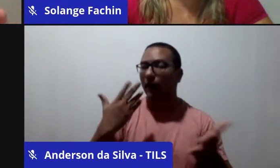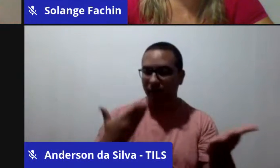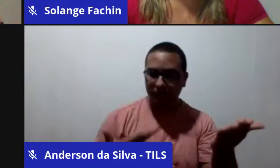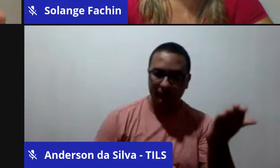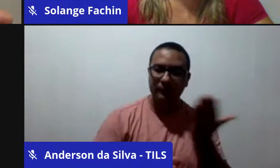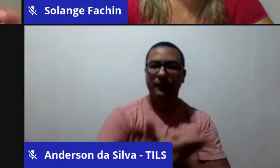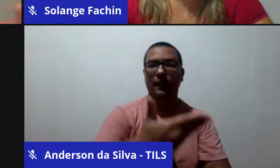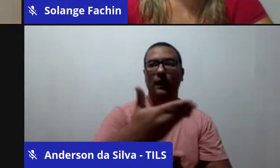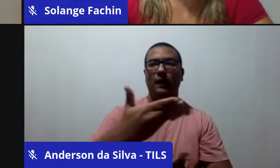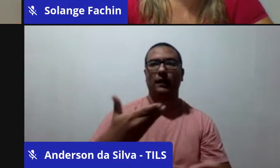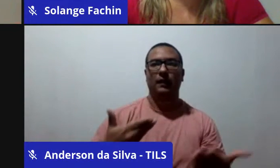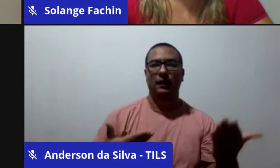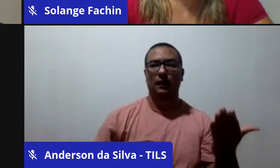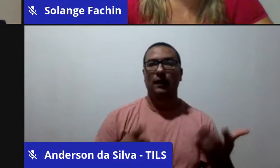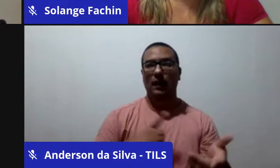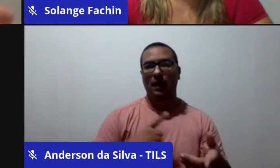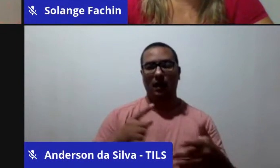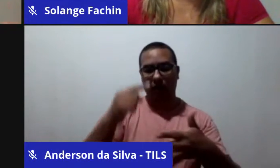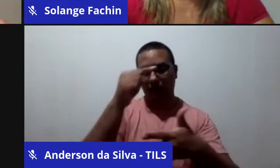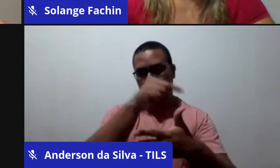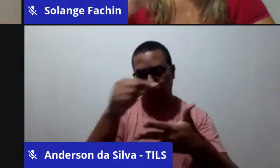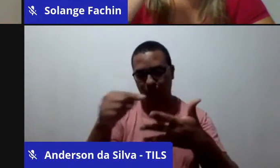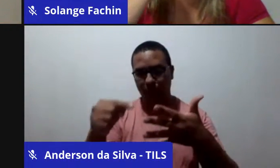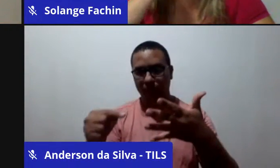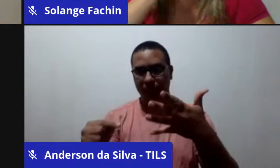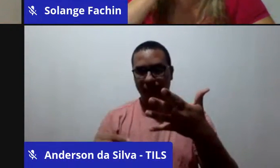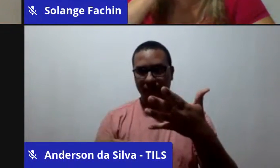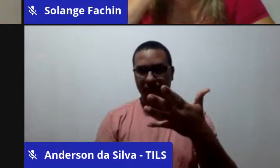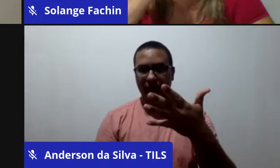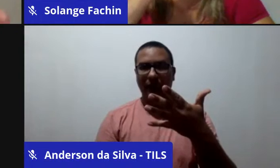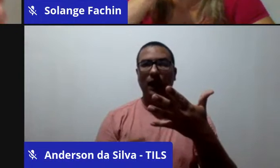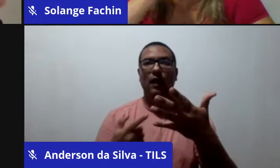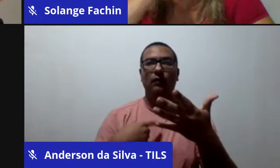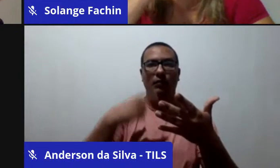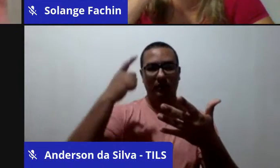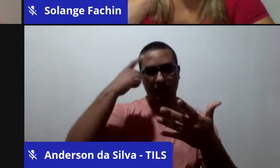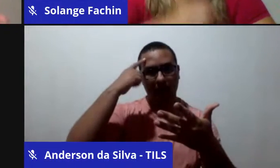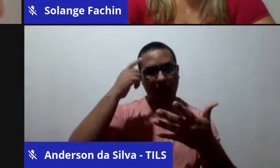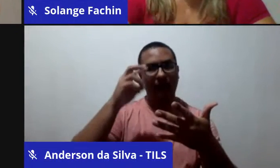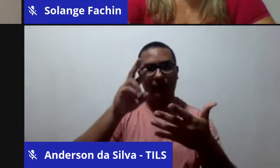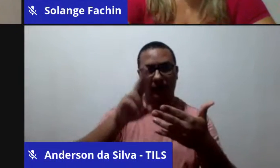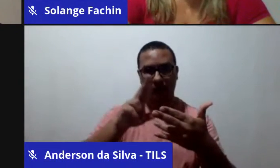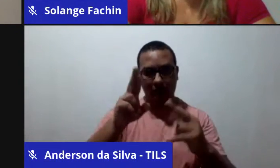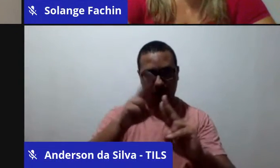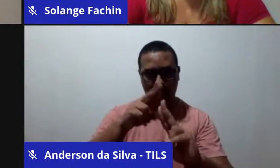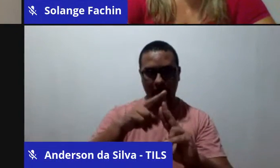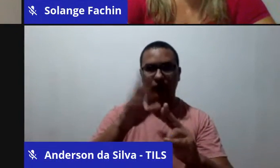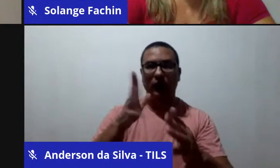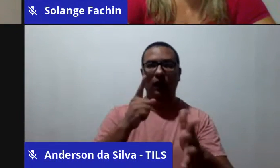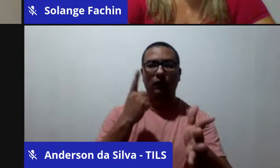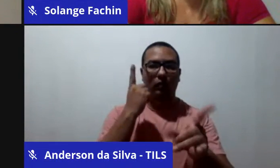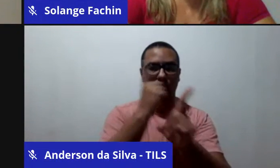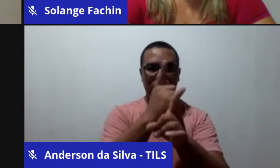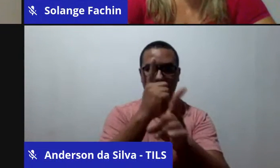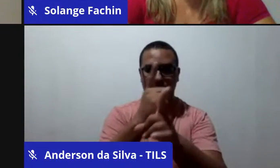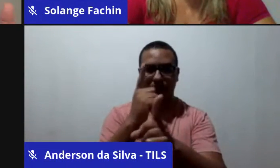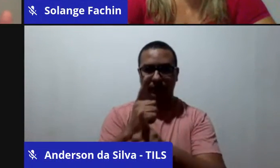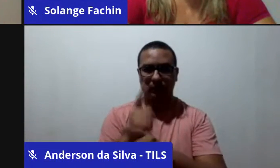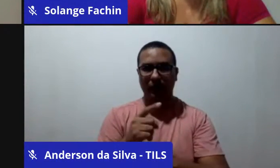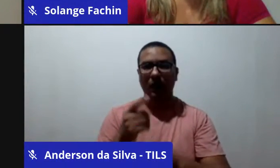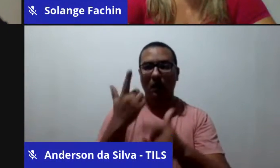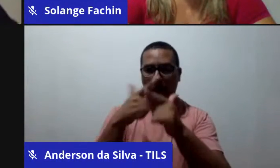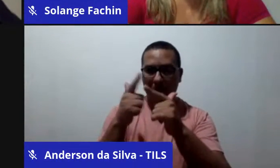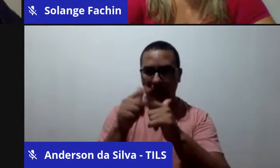pego cada uma dessas dimensões do X, que eu fiz referência, e vou identificar todos os problemas,